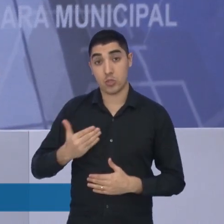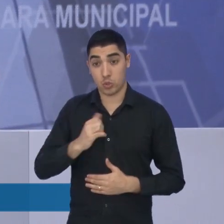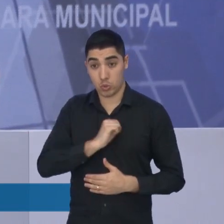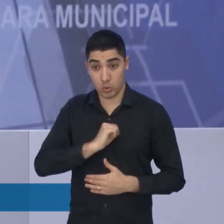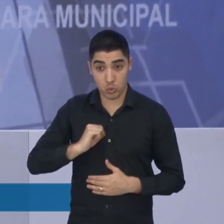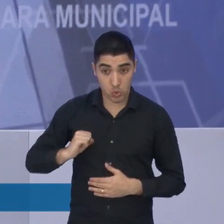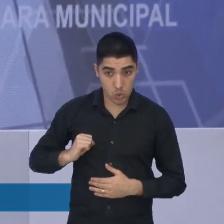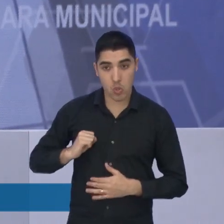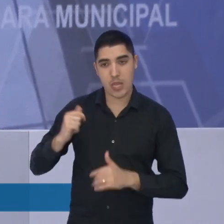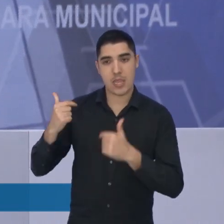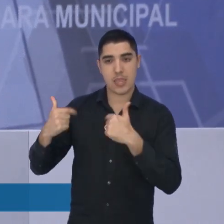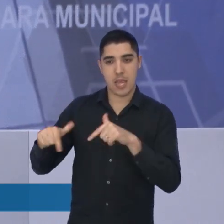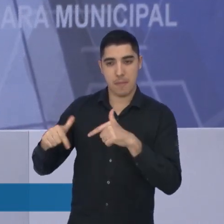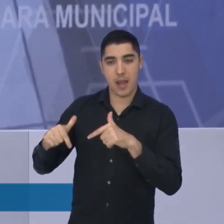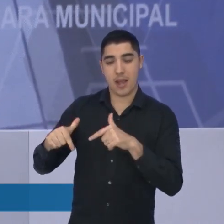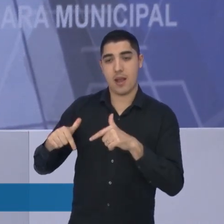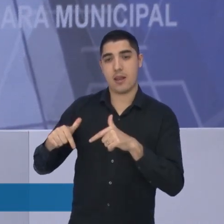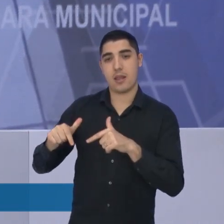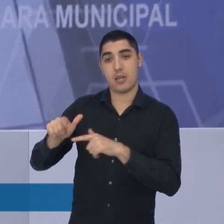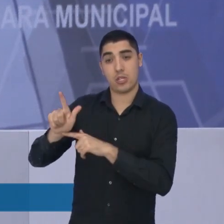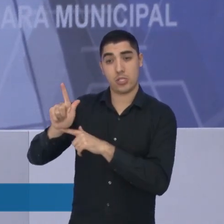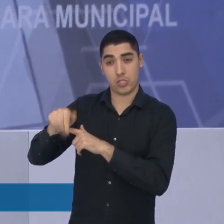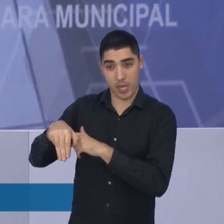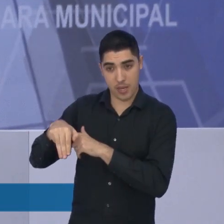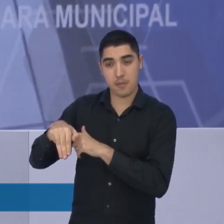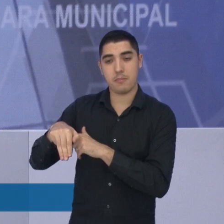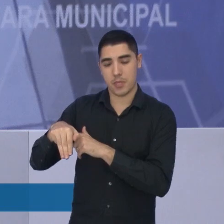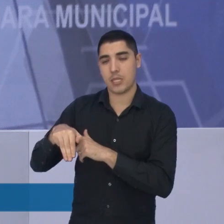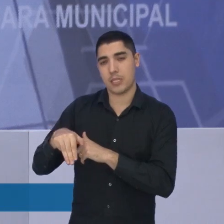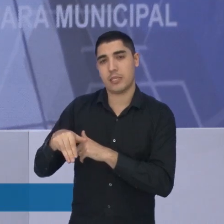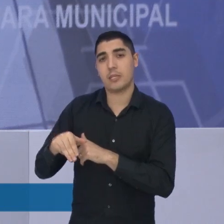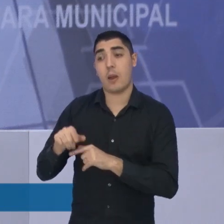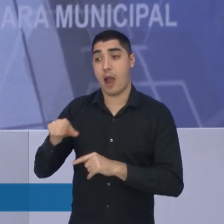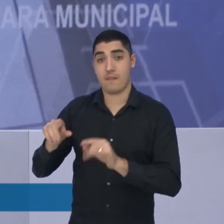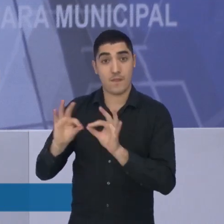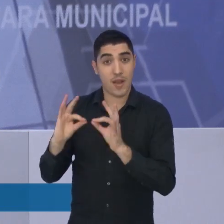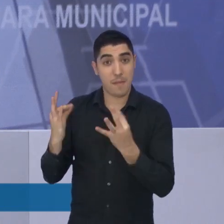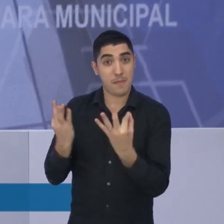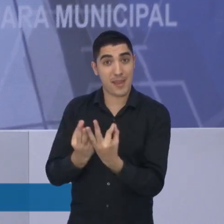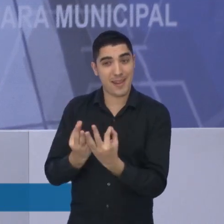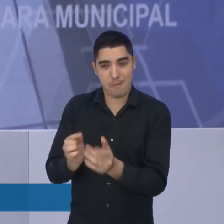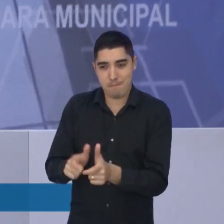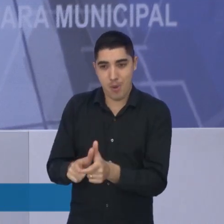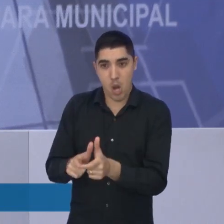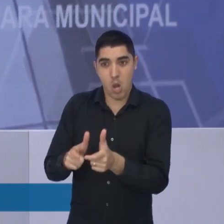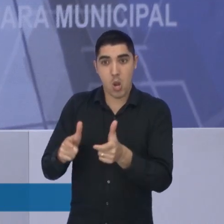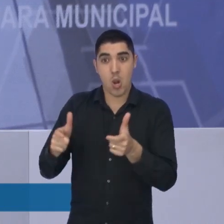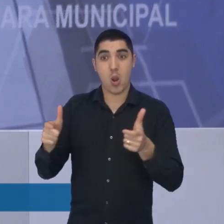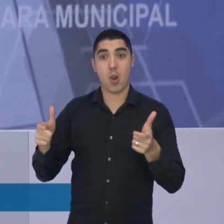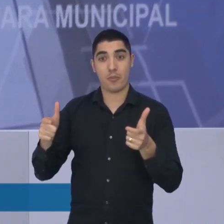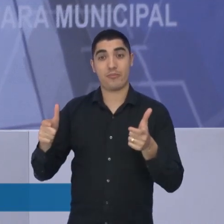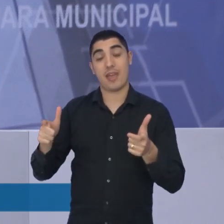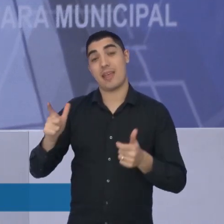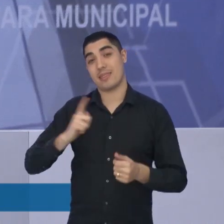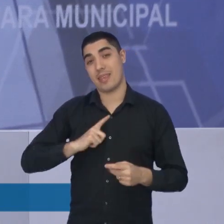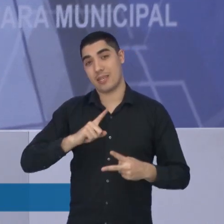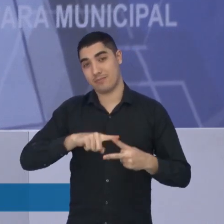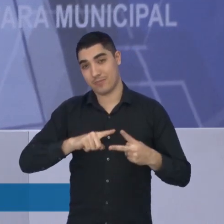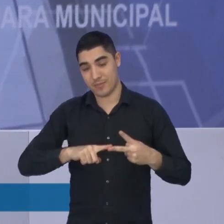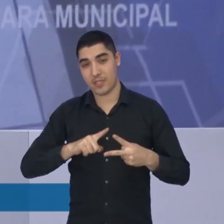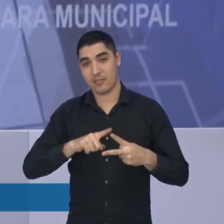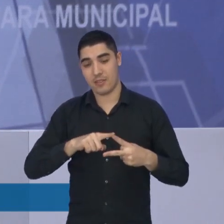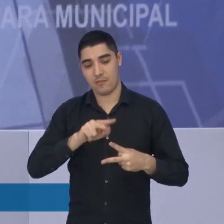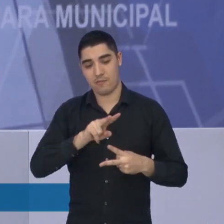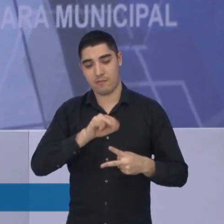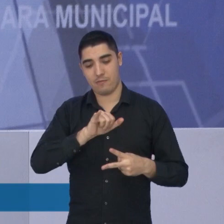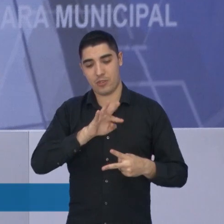da GM. Com um casamento, a família cresceu e ganhou 2 enteados, Vitória Correia